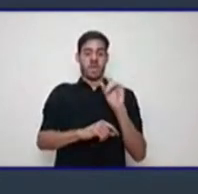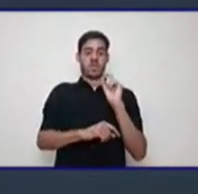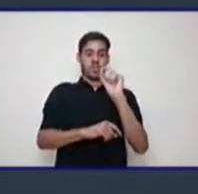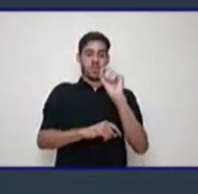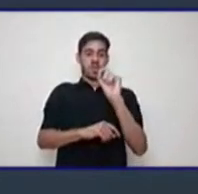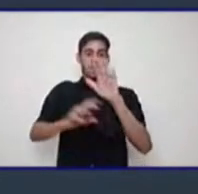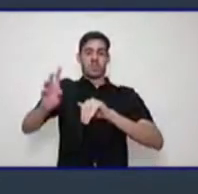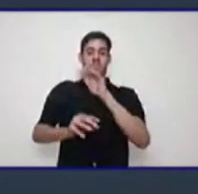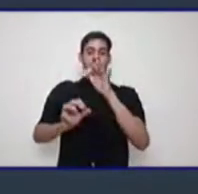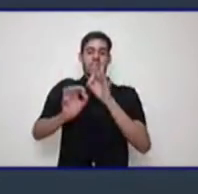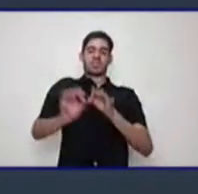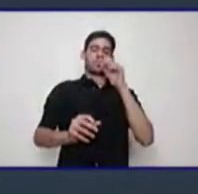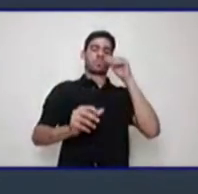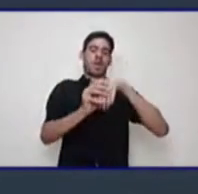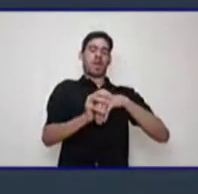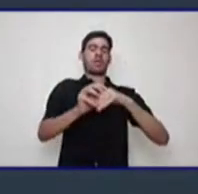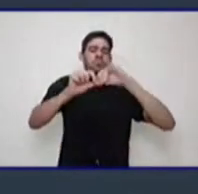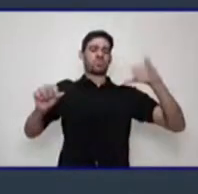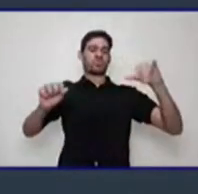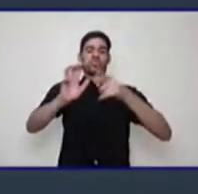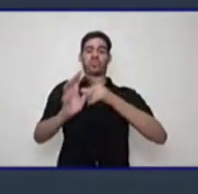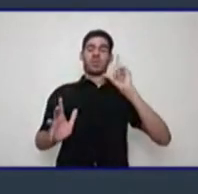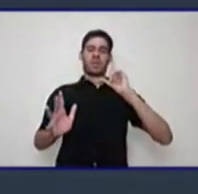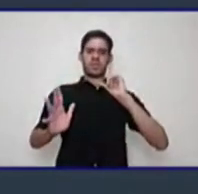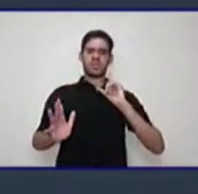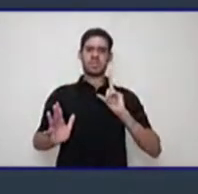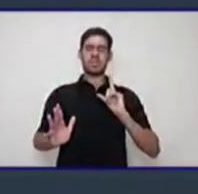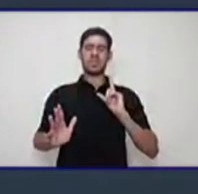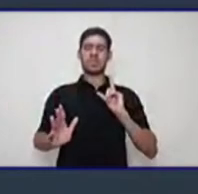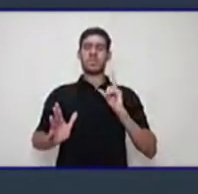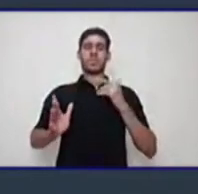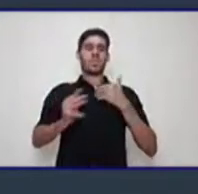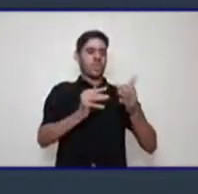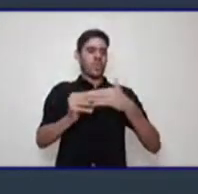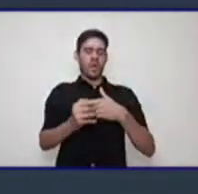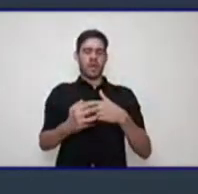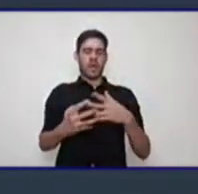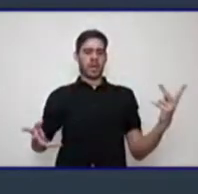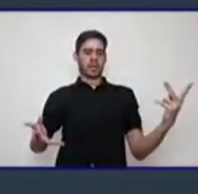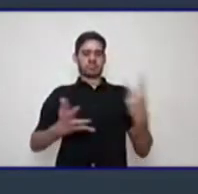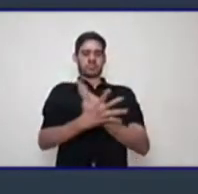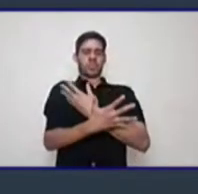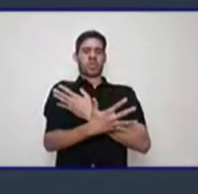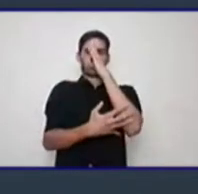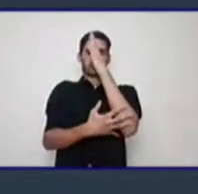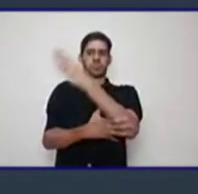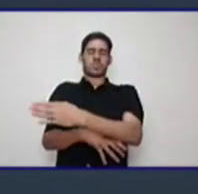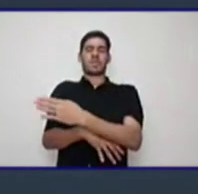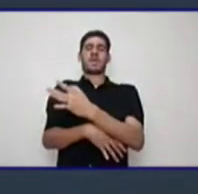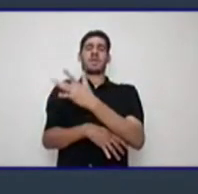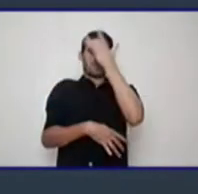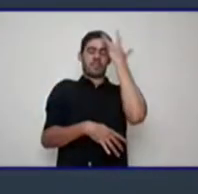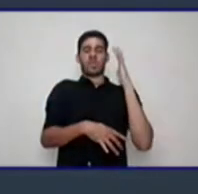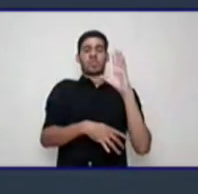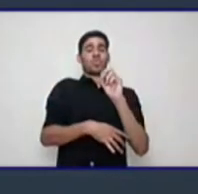justiça eleitoral como propaganda antecipada qualquer impropério dirigido a um candidato por um cidadão